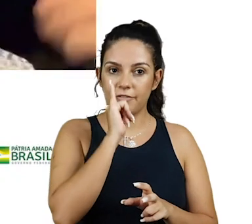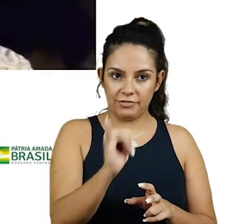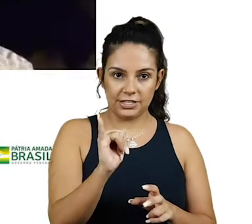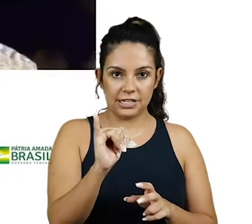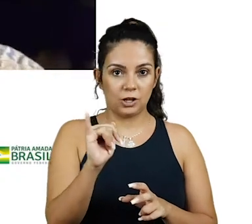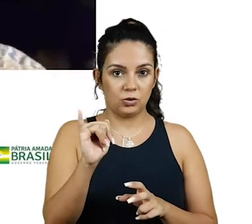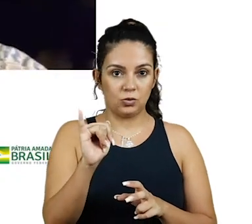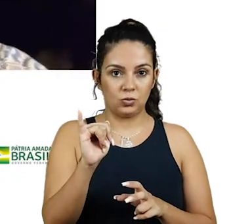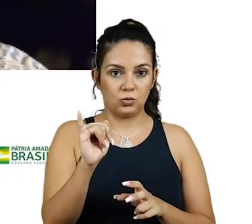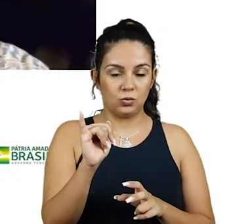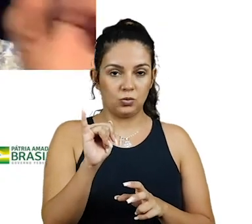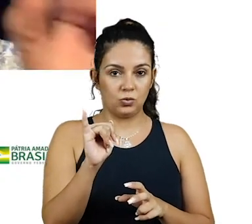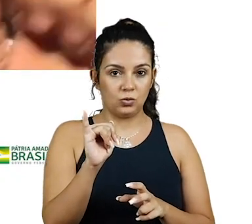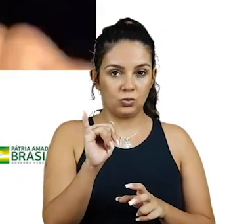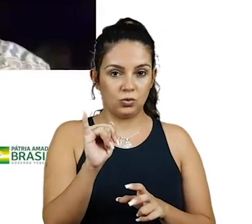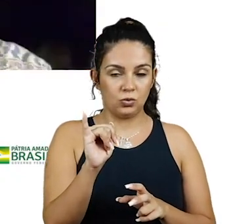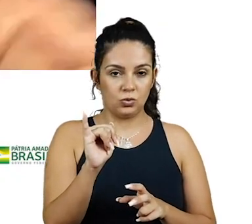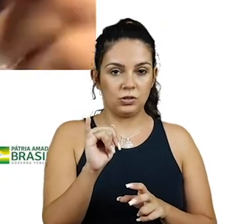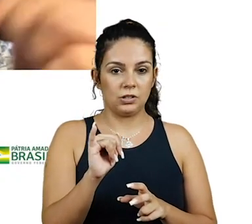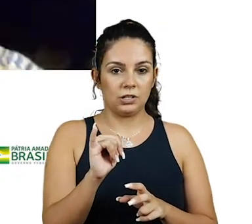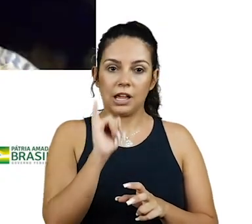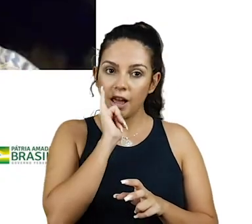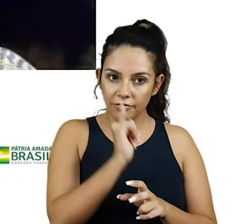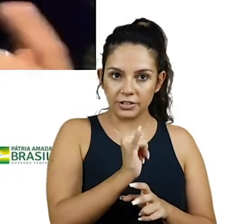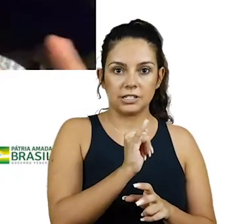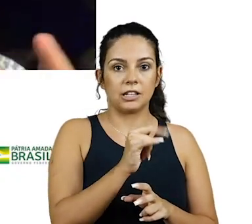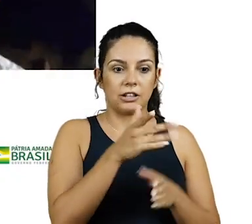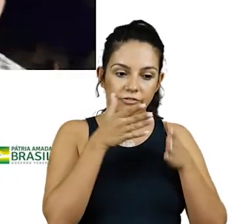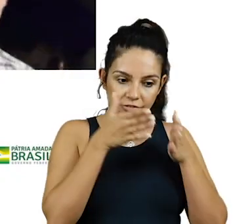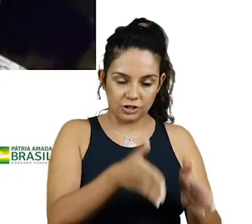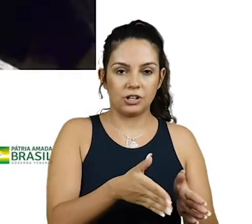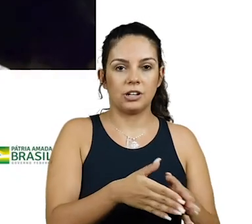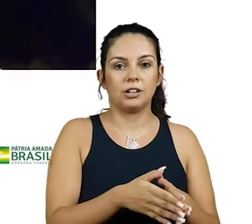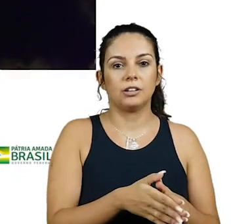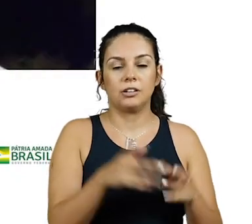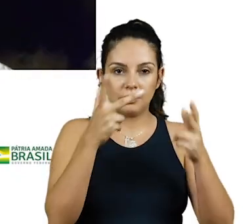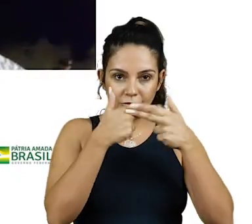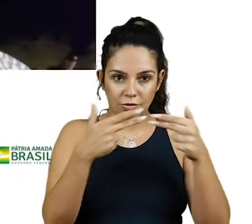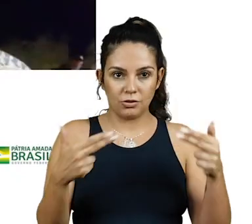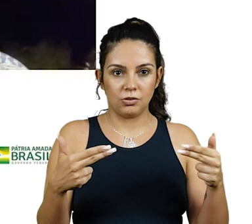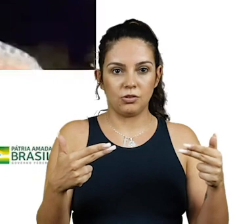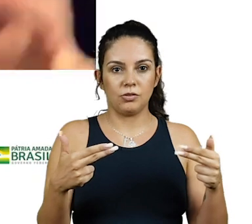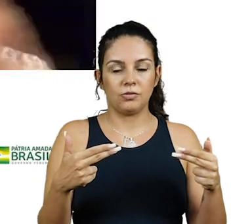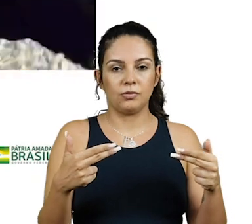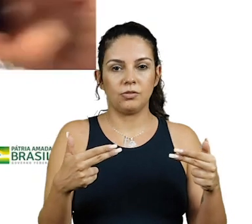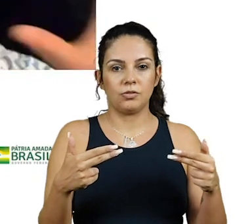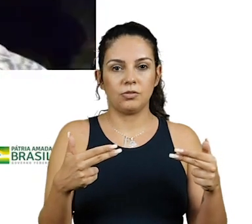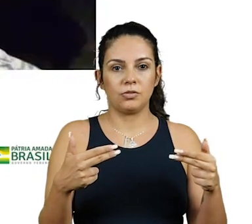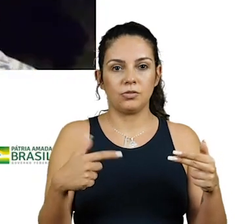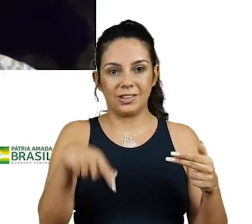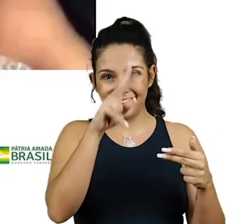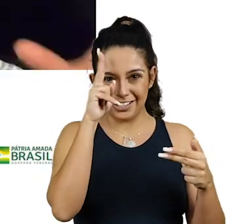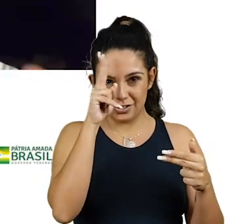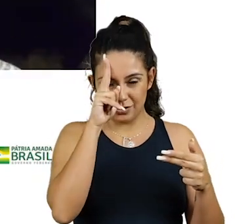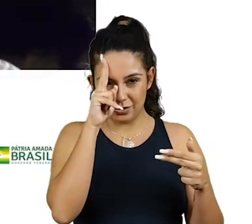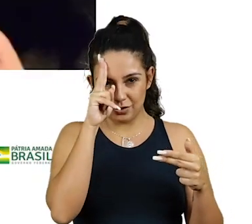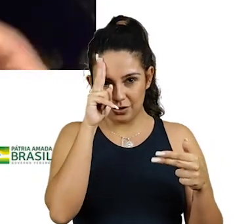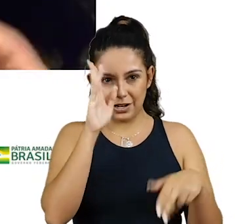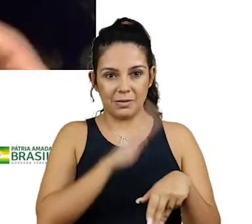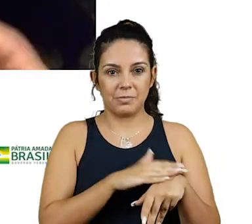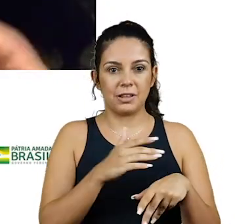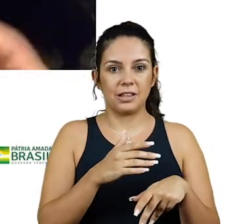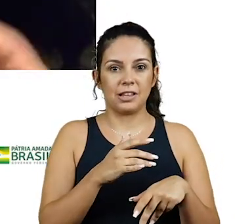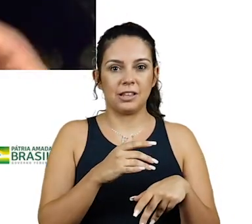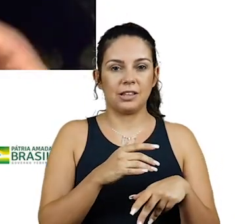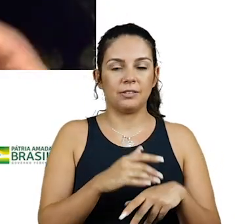ao empresário para deixar na portaria, né, avisado que ela ia entrar. Então era uma coisa de intimidação. Ou seja, essa história é bem mais rica do que eu estou